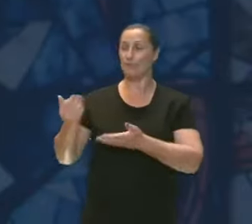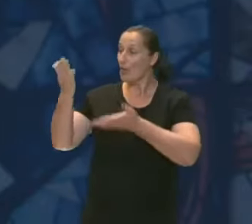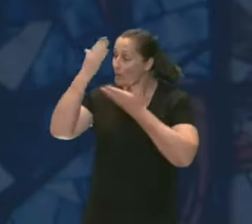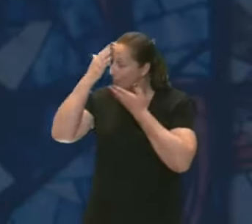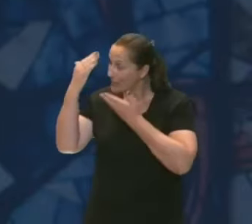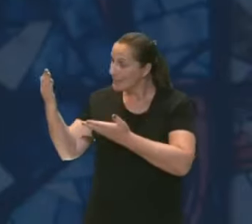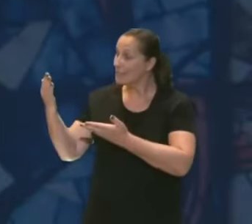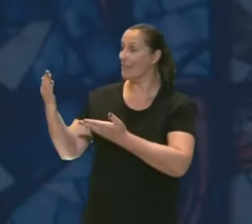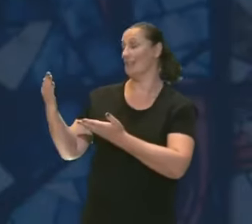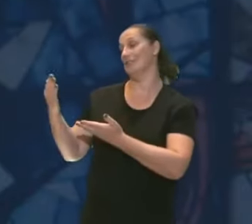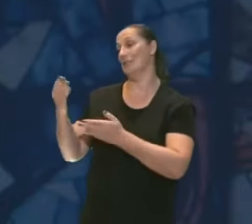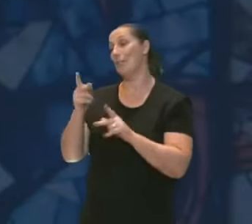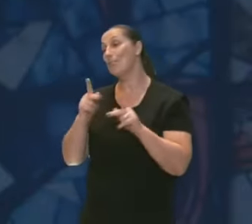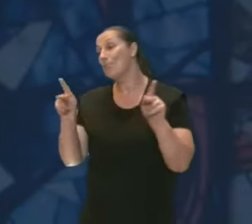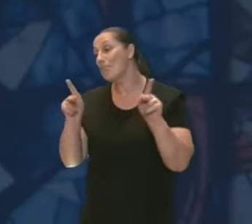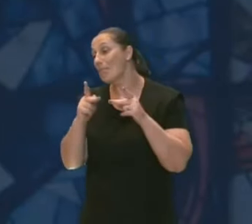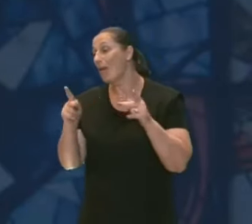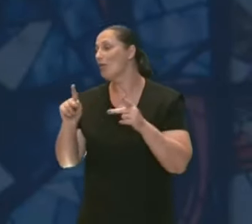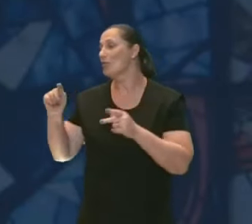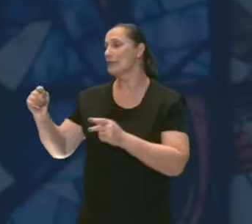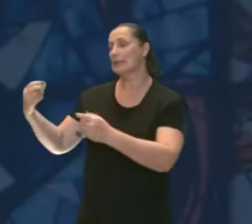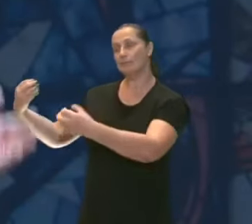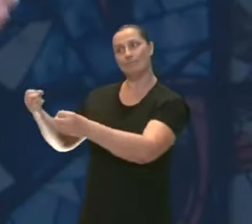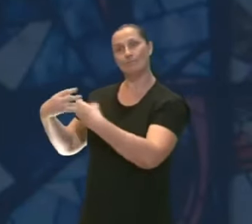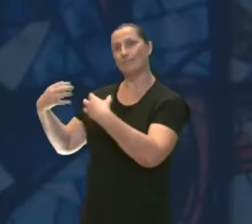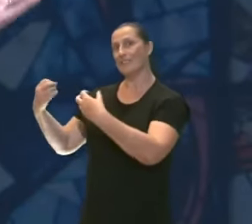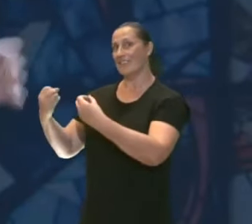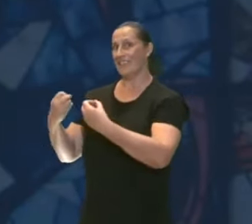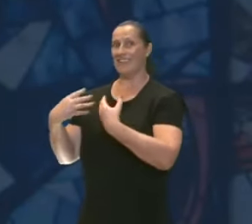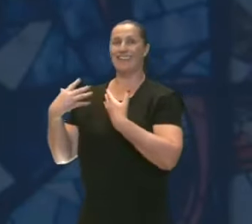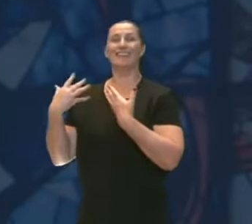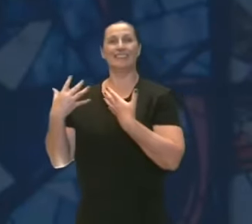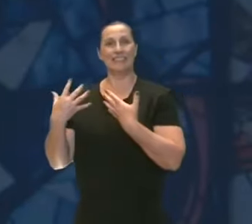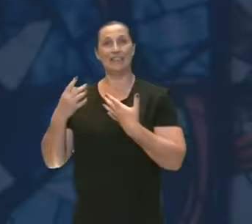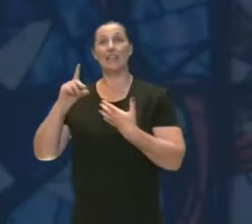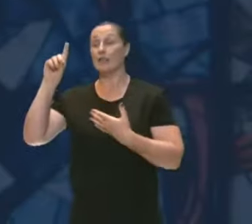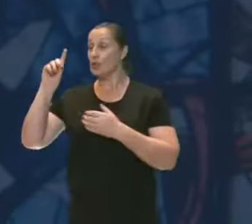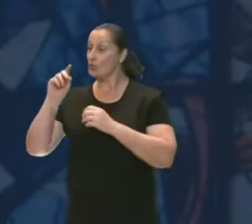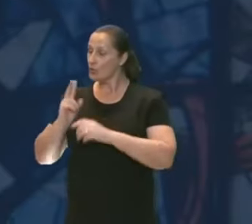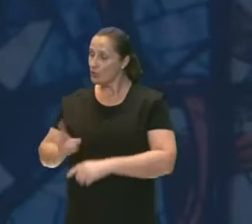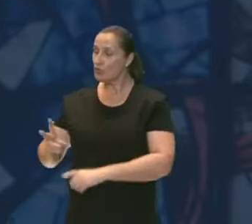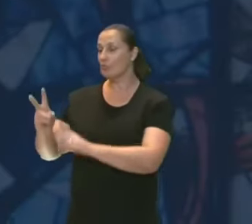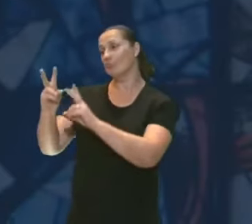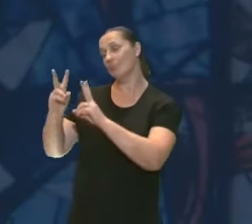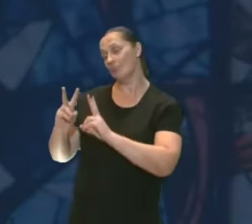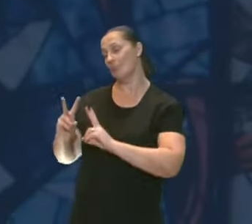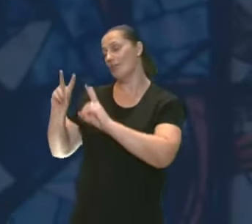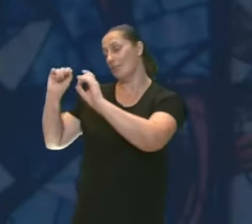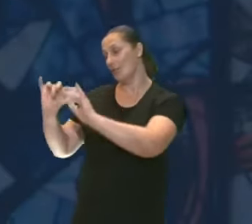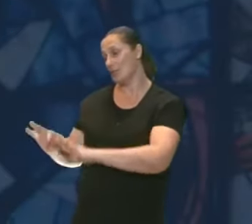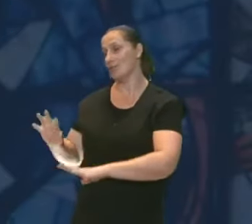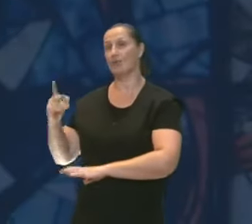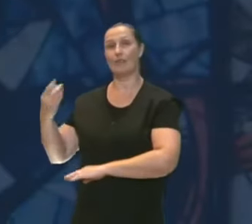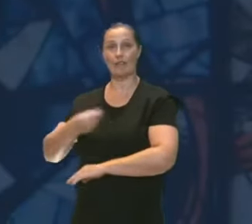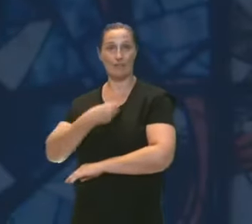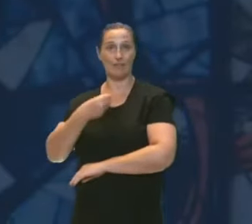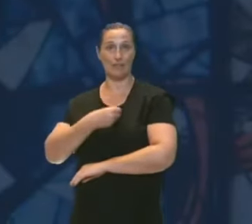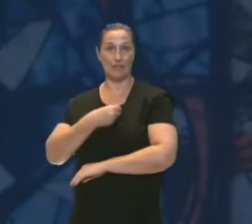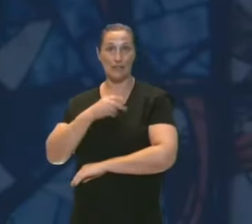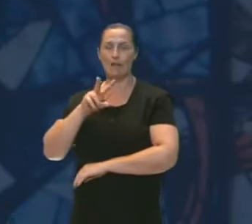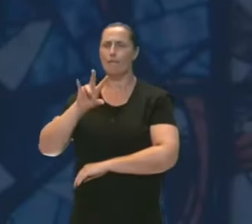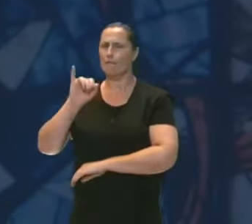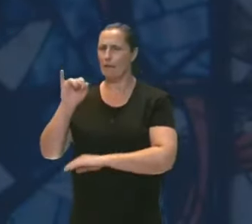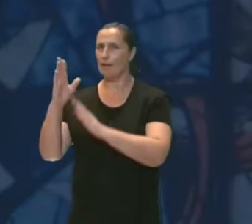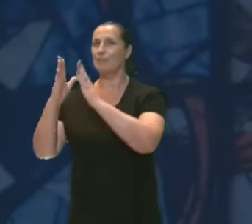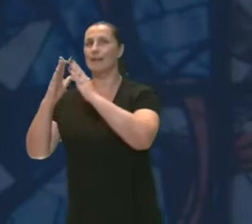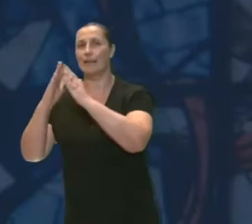uma inspiração para cada um de nós. Que Deus continue a abençoar a tua vida. E se precisar ir, vai e descansa em nome